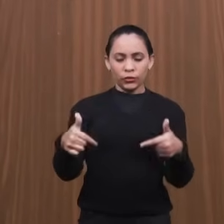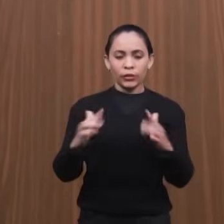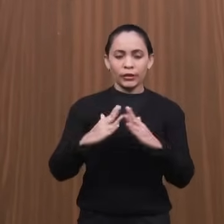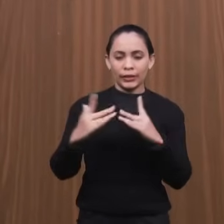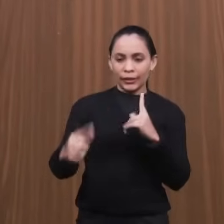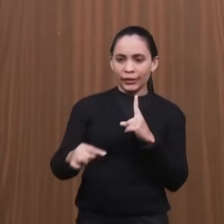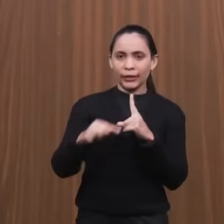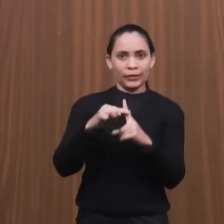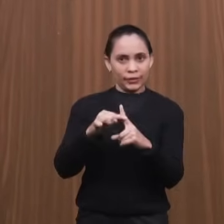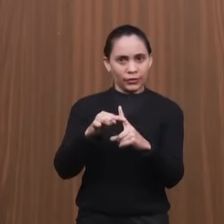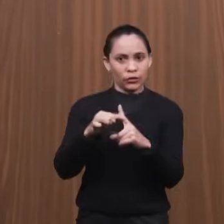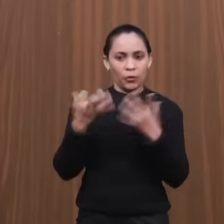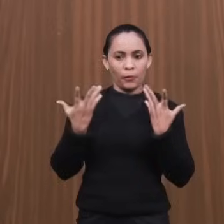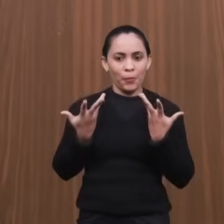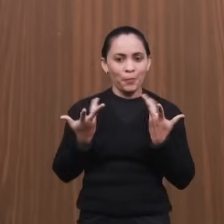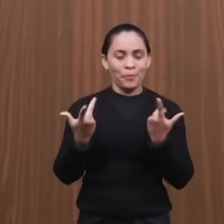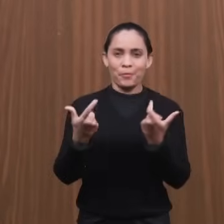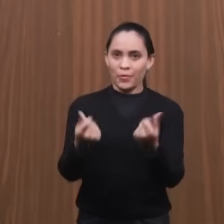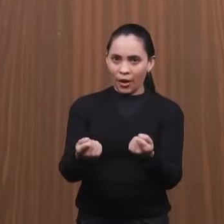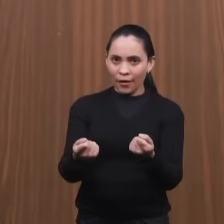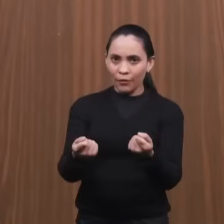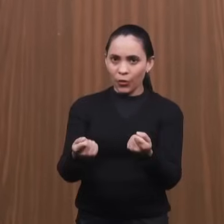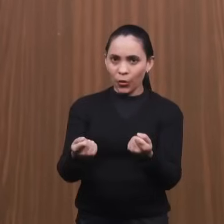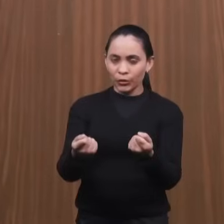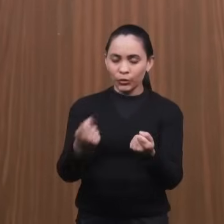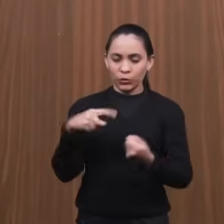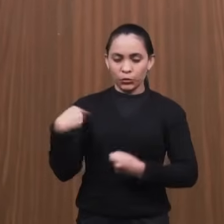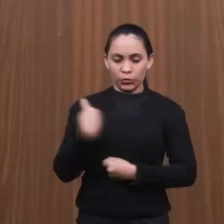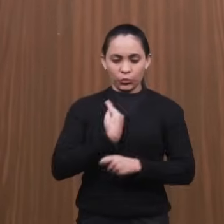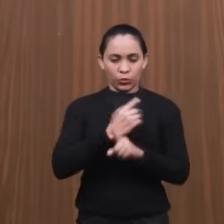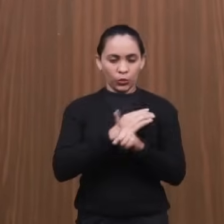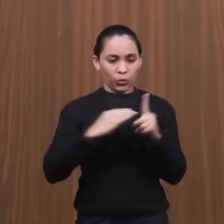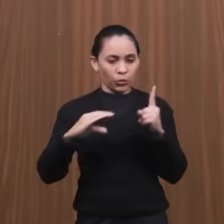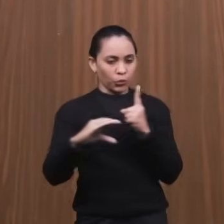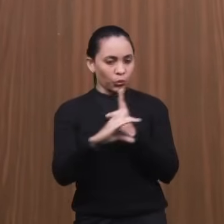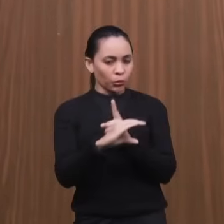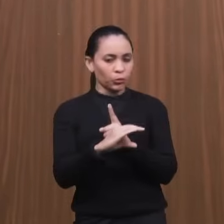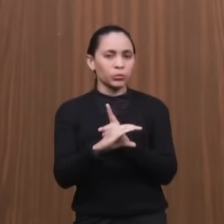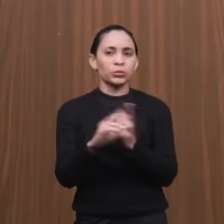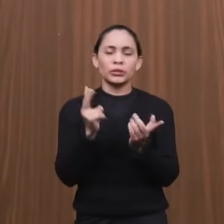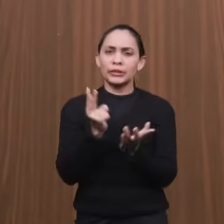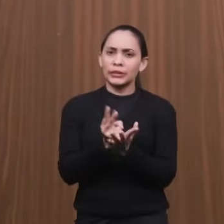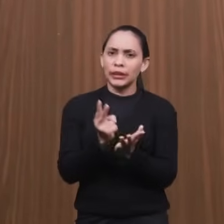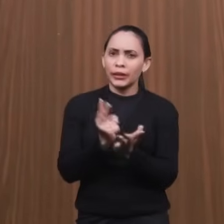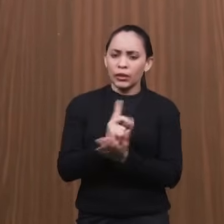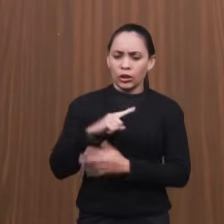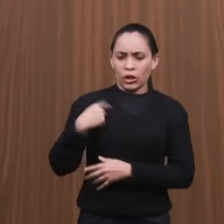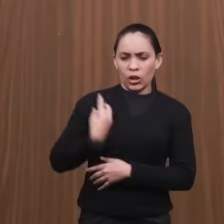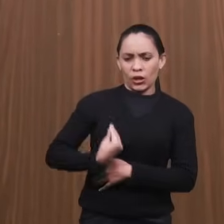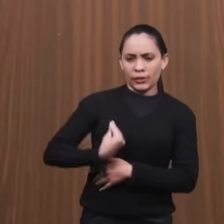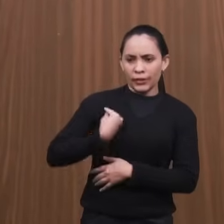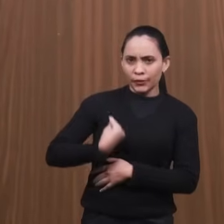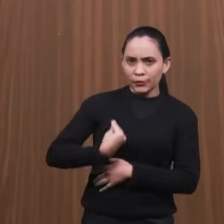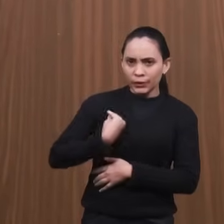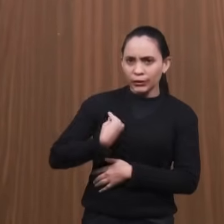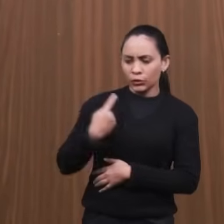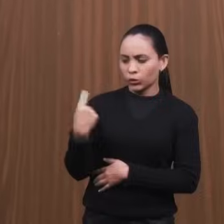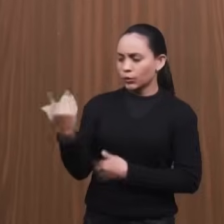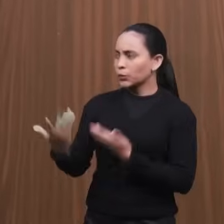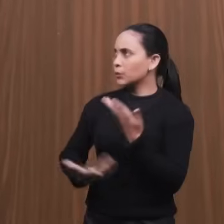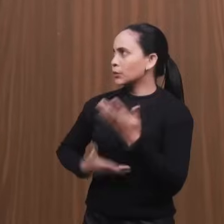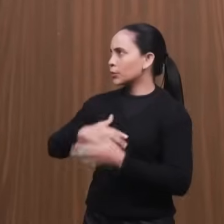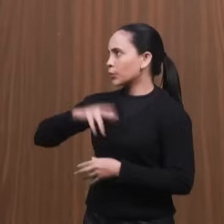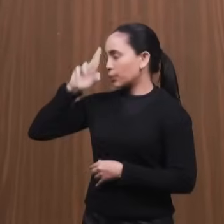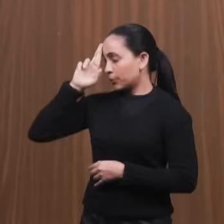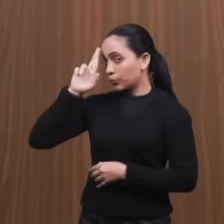de tal forma que em todos os atos do nosso culto, em todos os atos da nossa vida, como membros de um